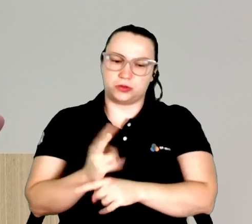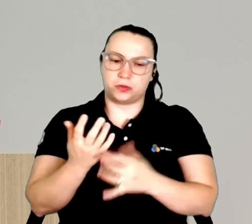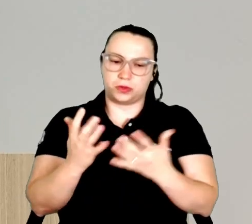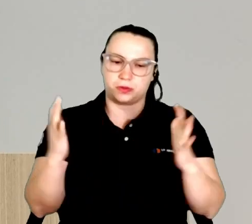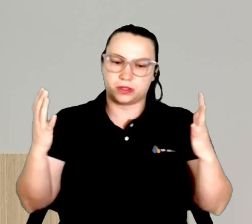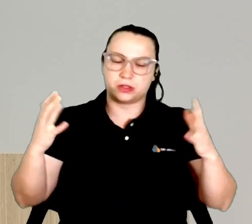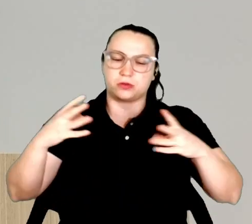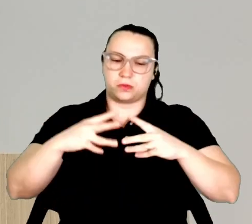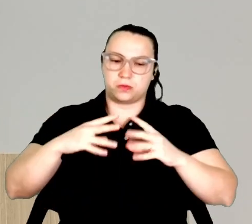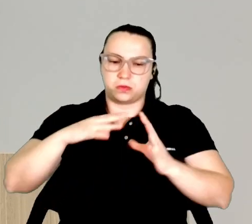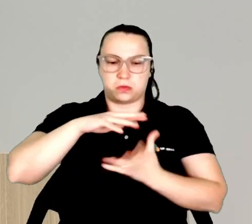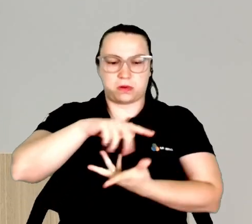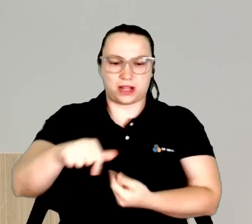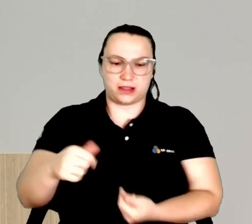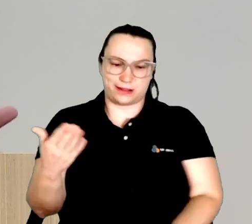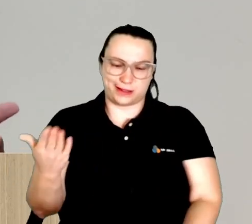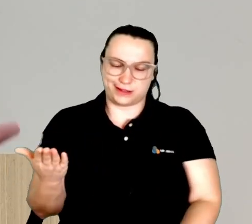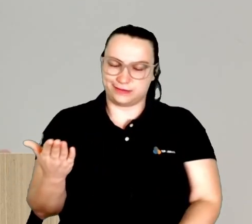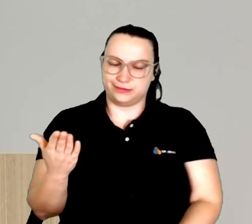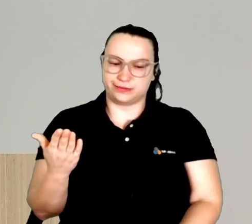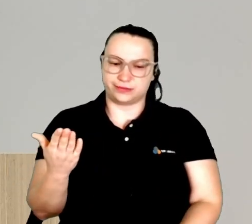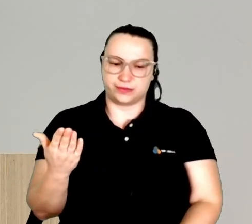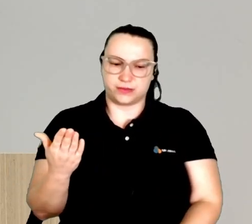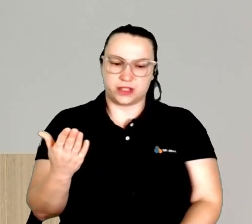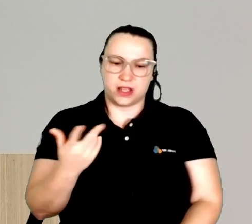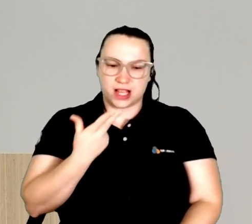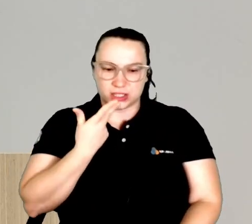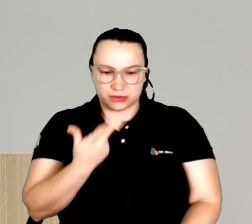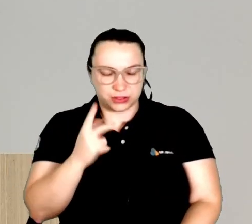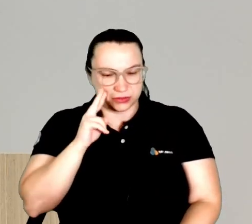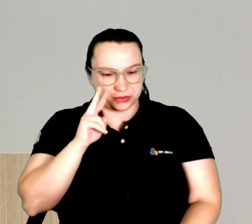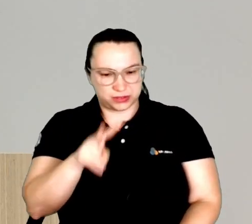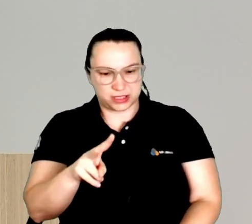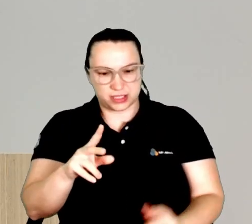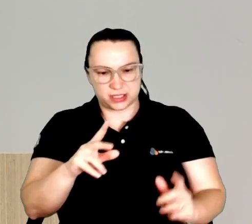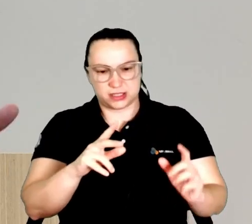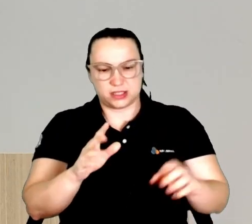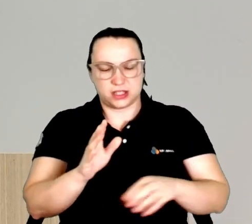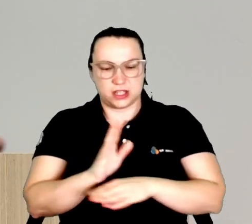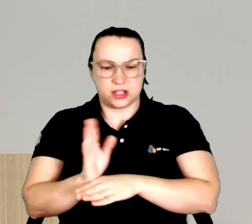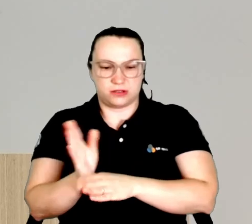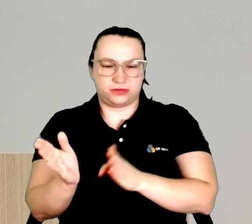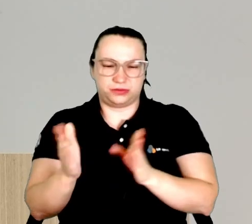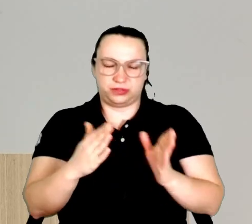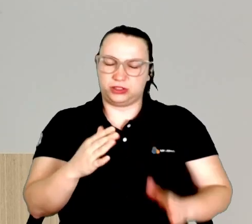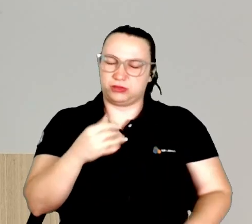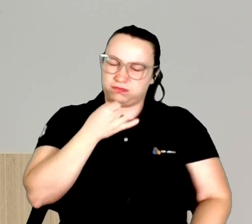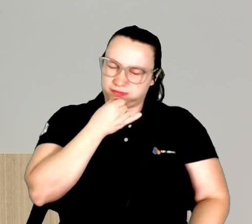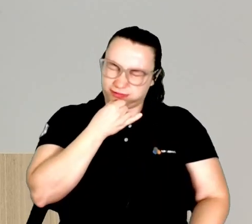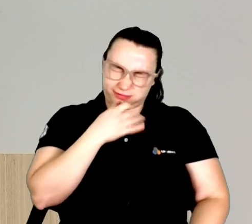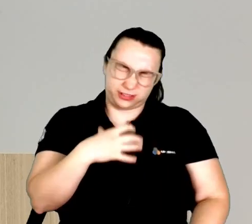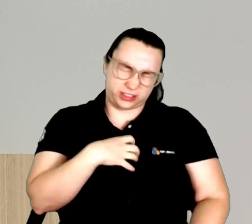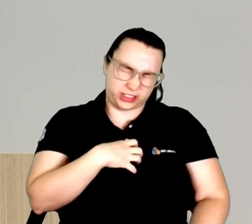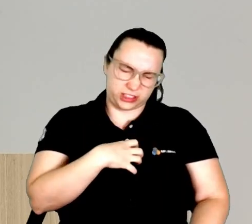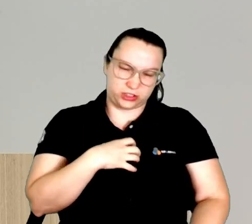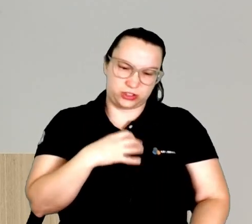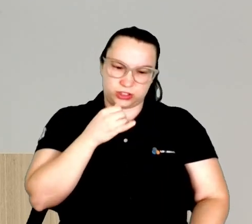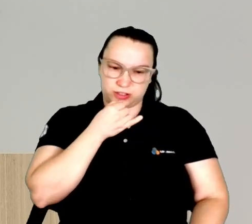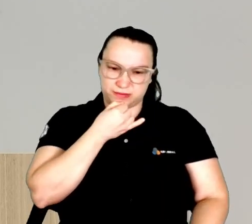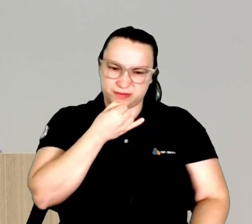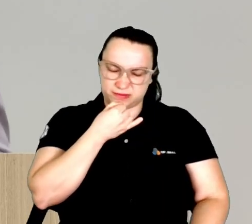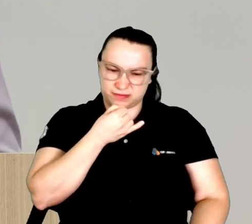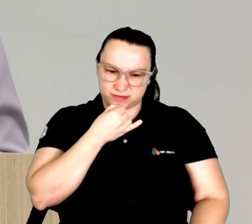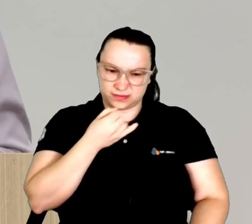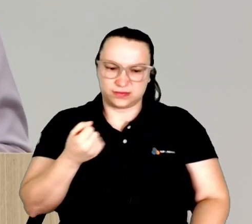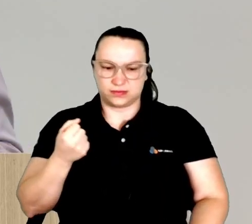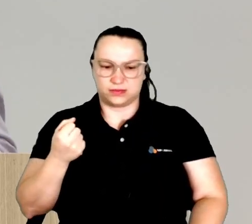planeta. E quando vê umas imagens dessa, a gente fica triste, é uma imagem chocante. Então, quando